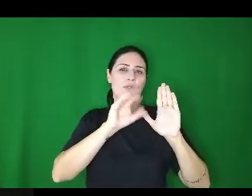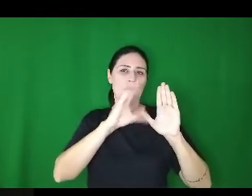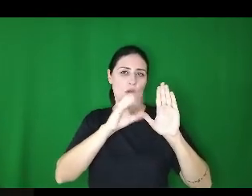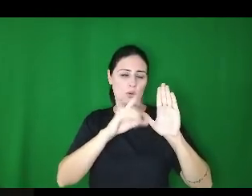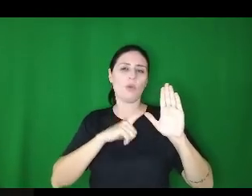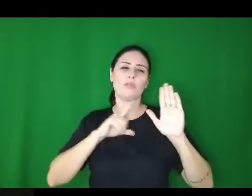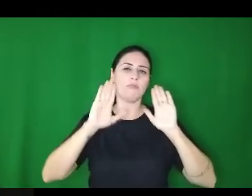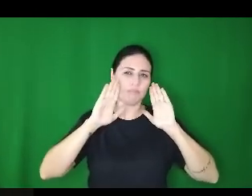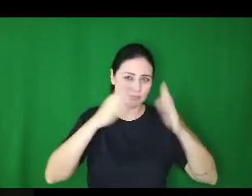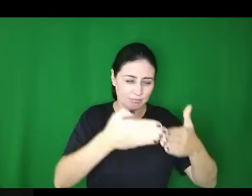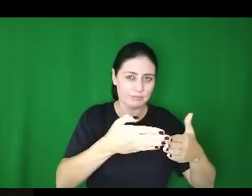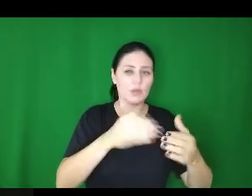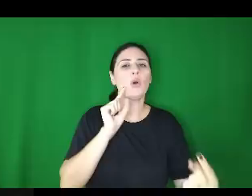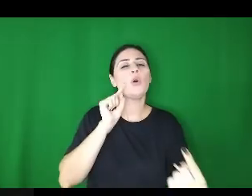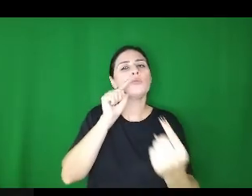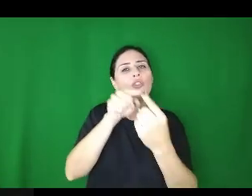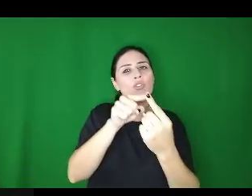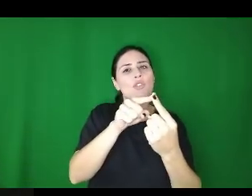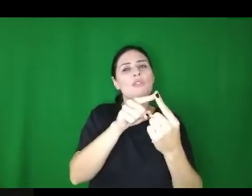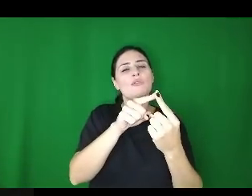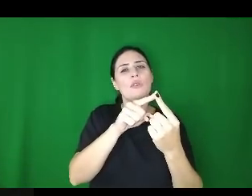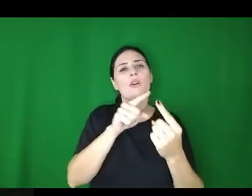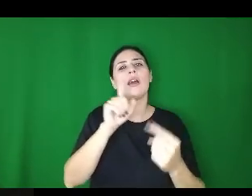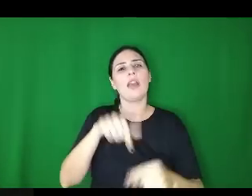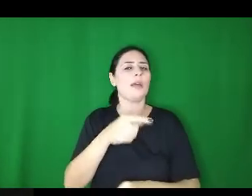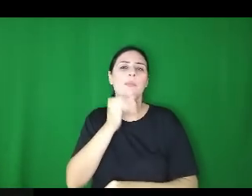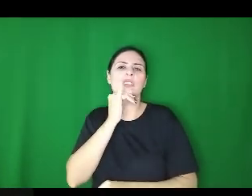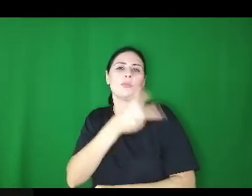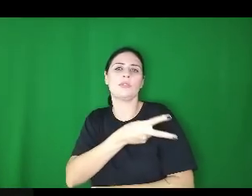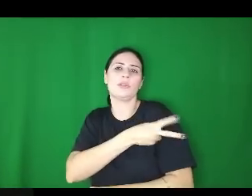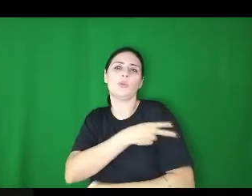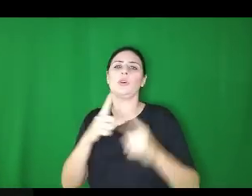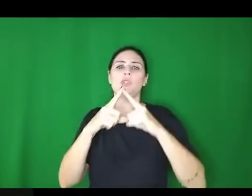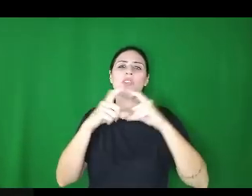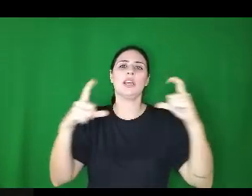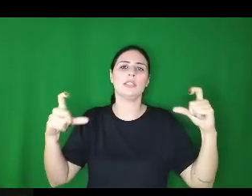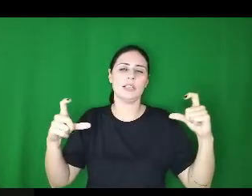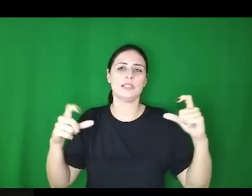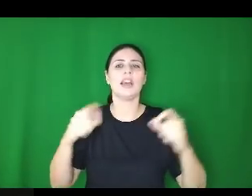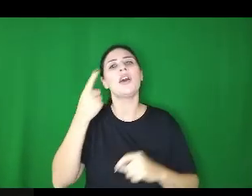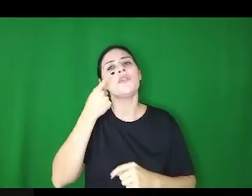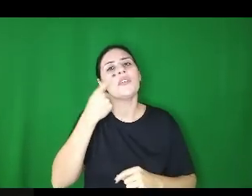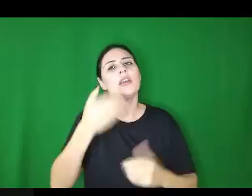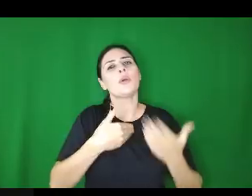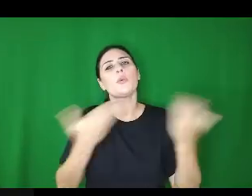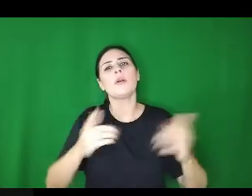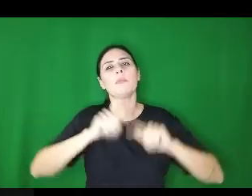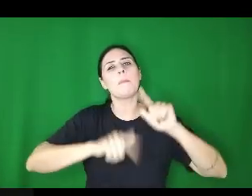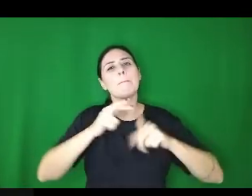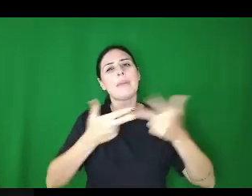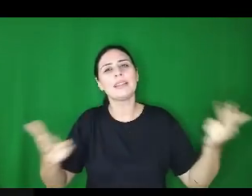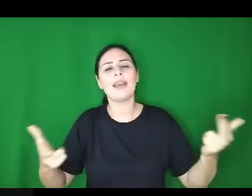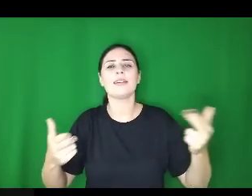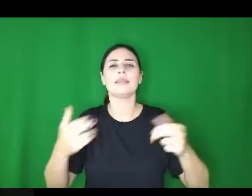de modo a comprometer o seu percurso formativo ao longo dos anos. Para mim, é isso que vai fazer, que define o